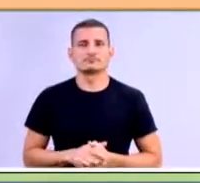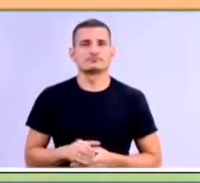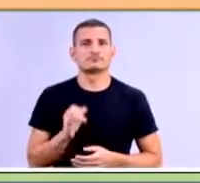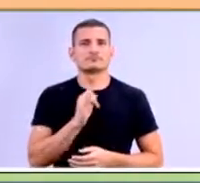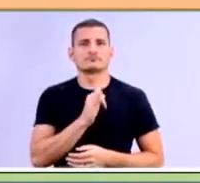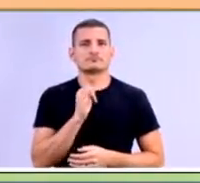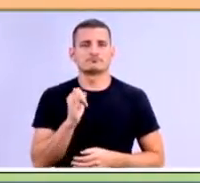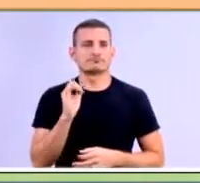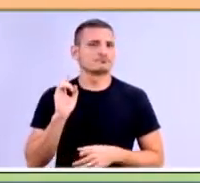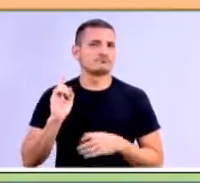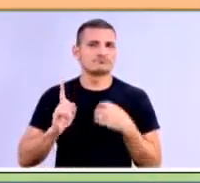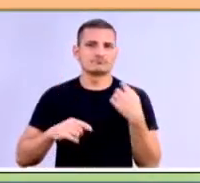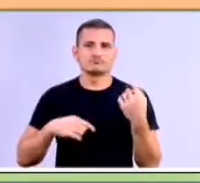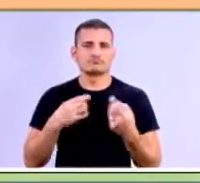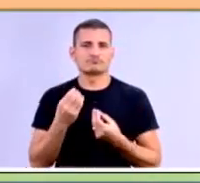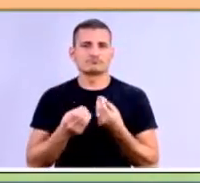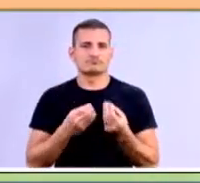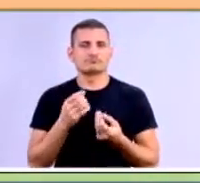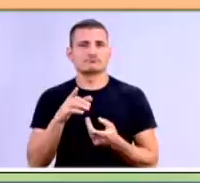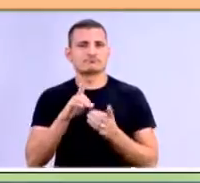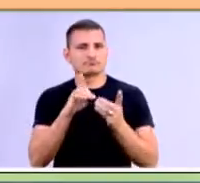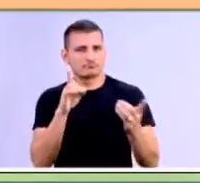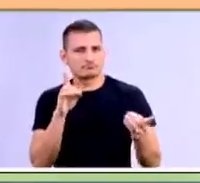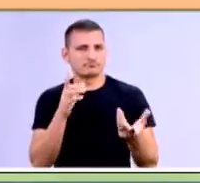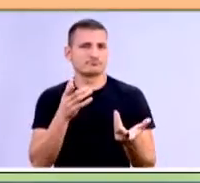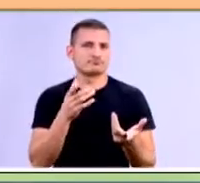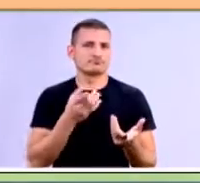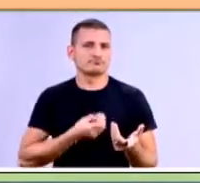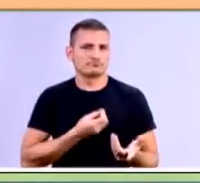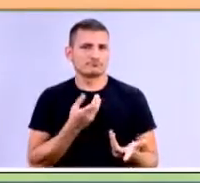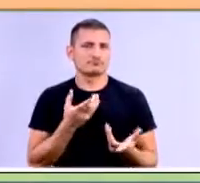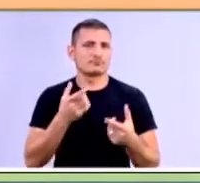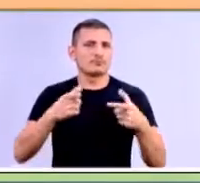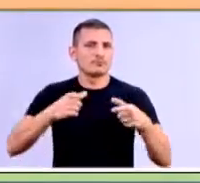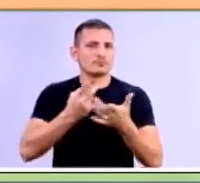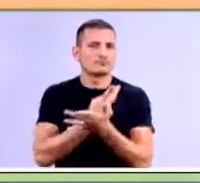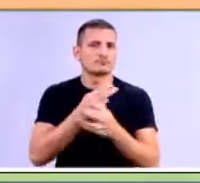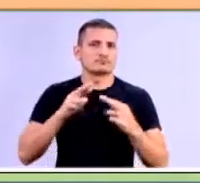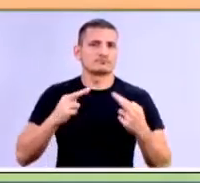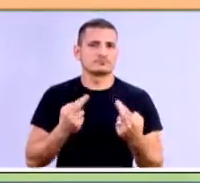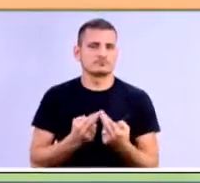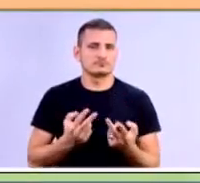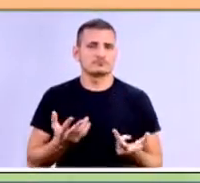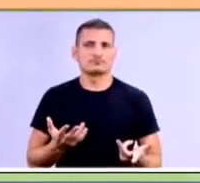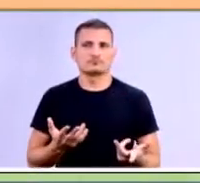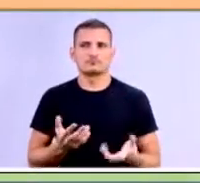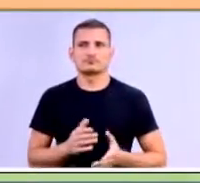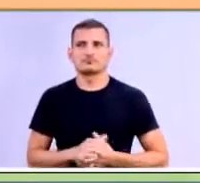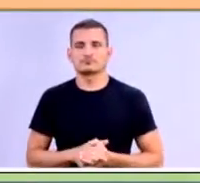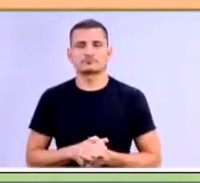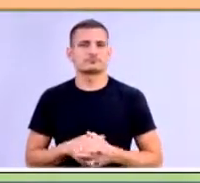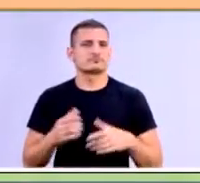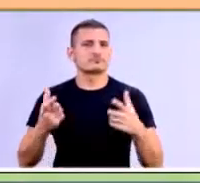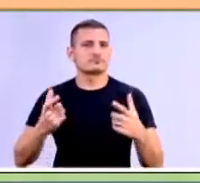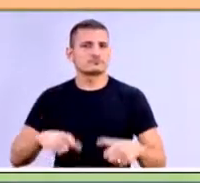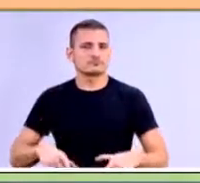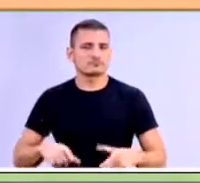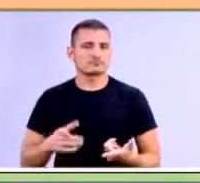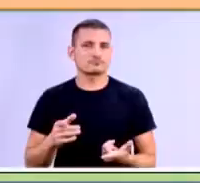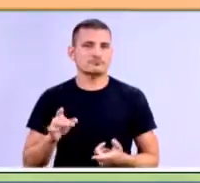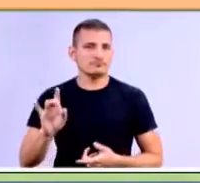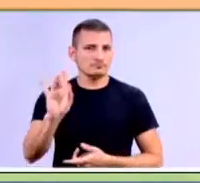ficar loucos. São os tutores à distância, são os tutores presenciais. Onde vai acontecer essa reunião? Em que local? Em